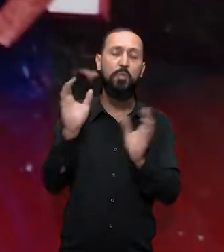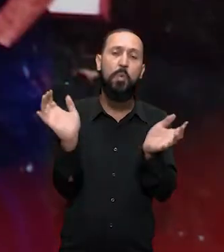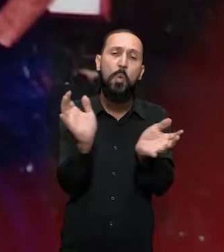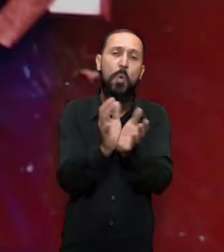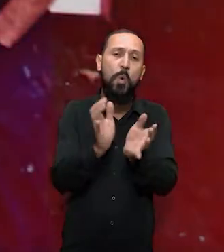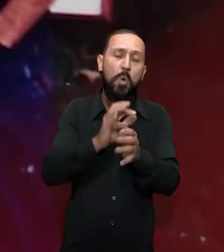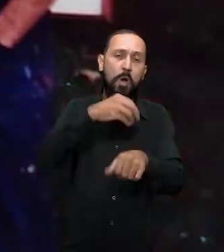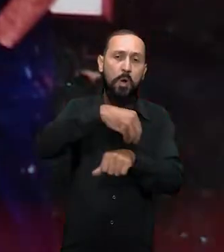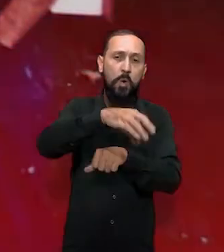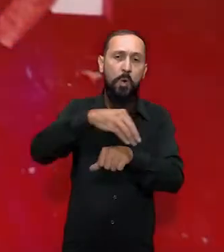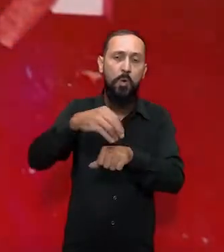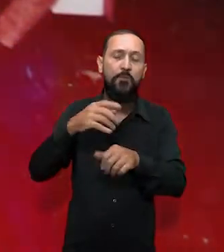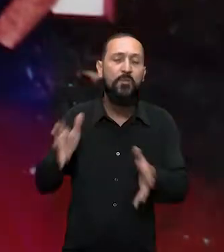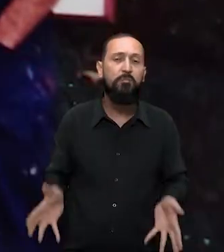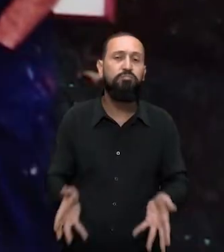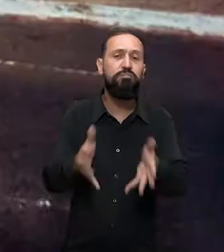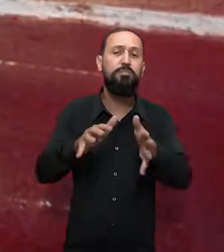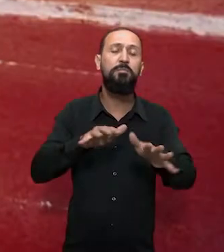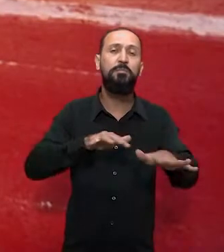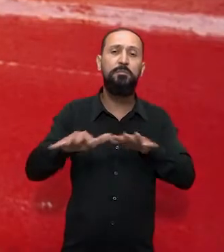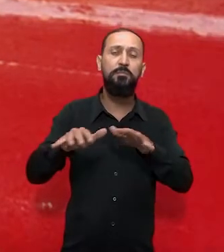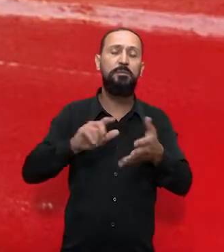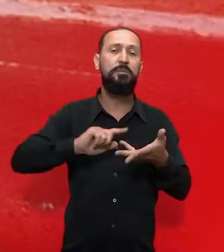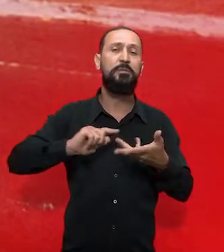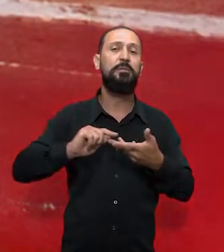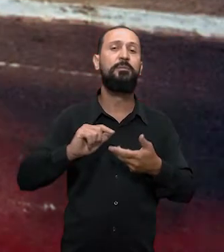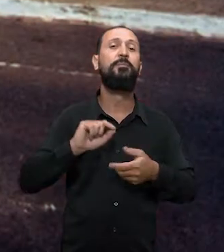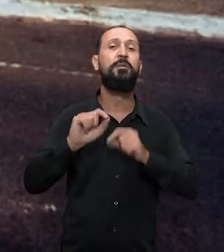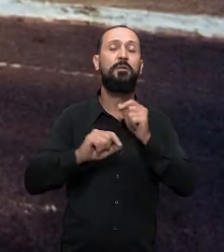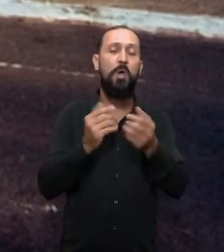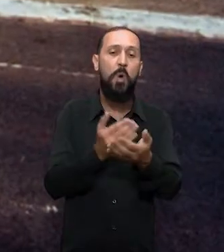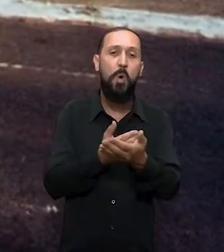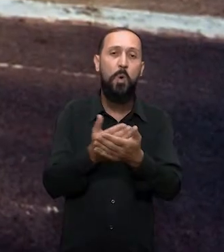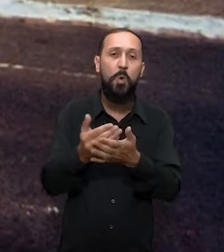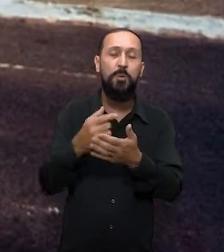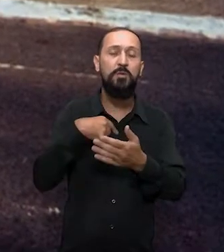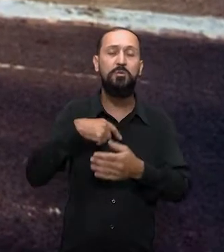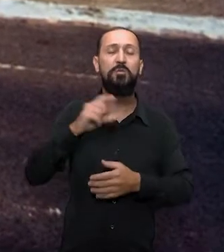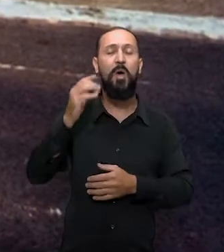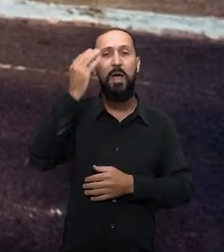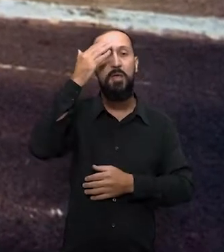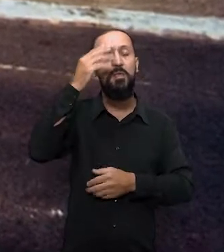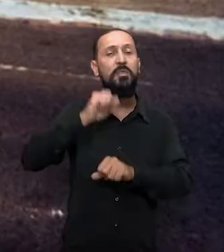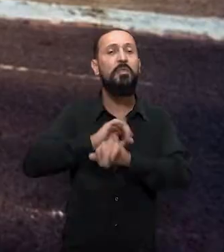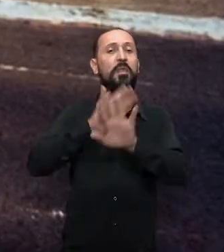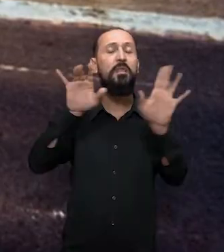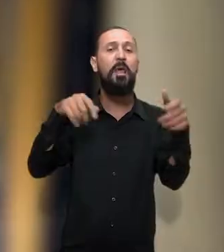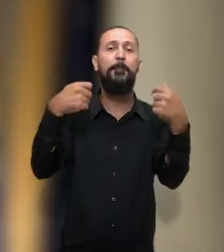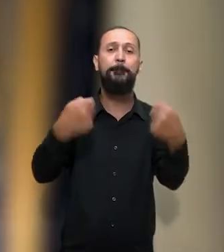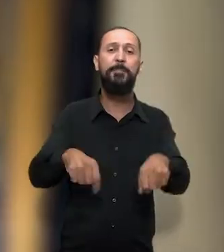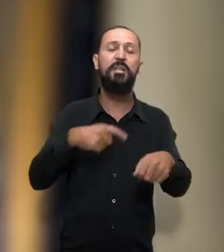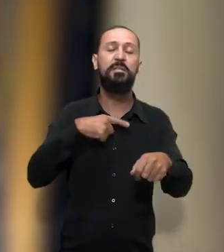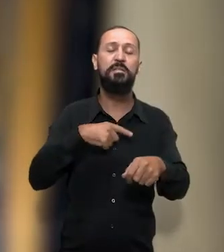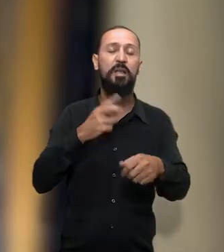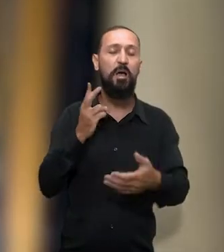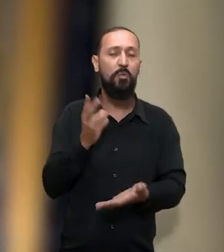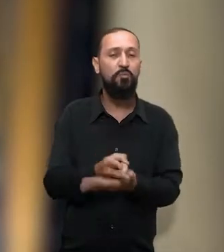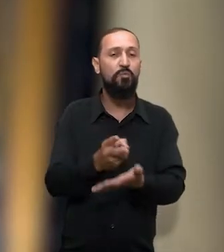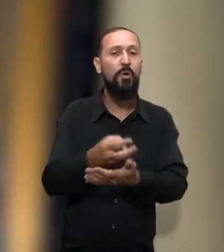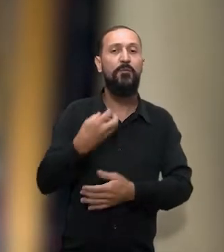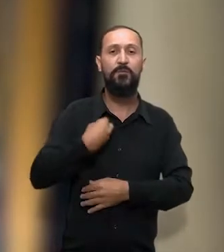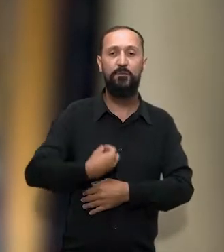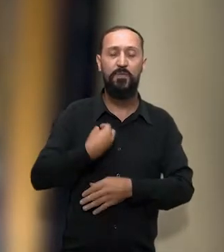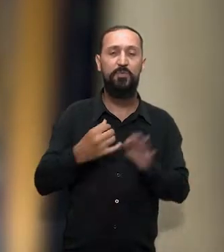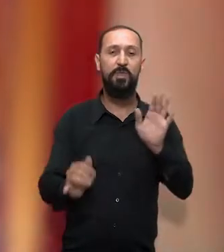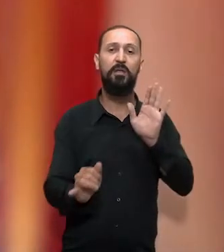multiplicaram coletivamente, emergindo nos mais variados segmentos, que passaram a compreender a importância e a necessidade de